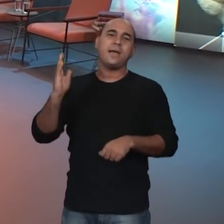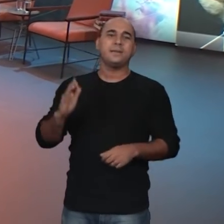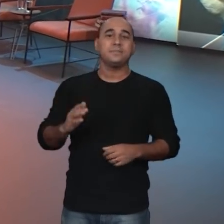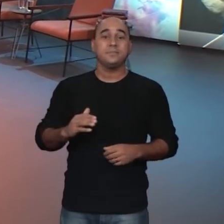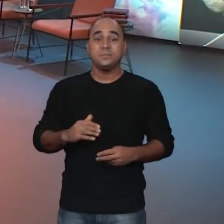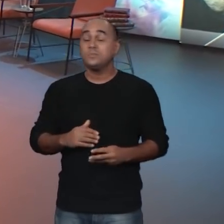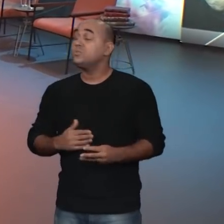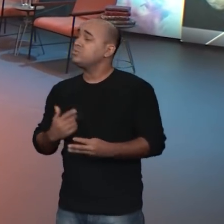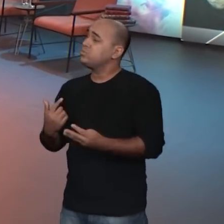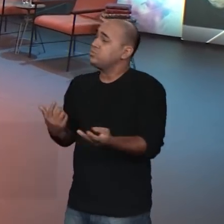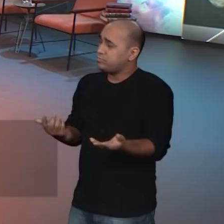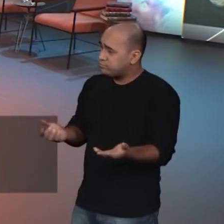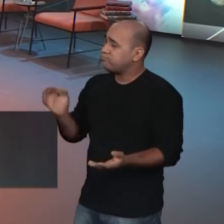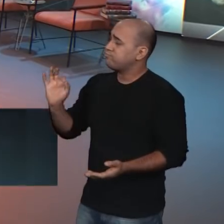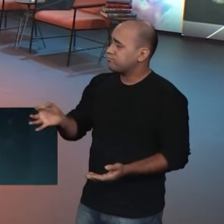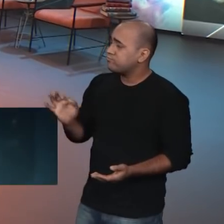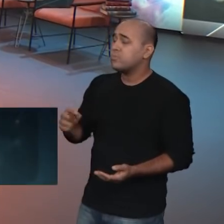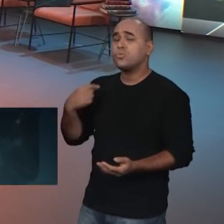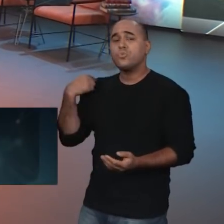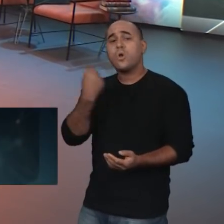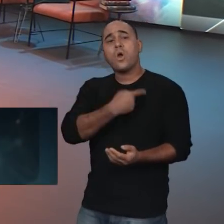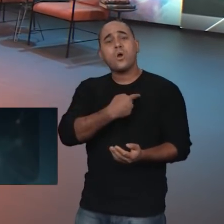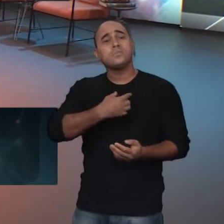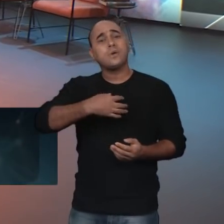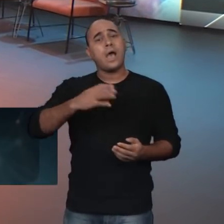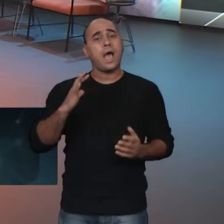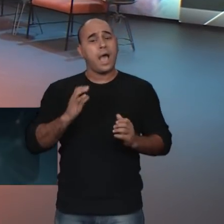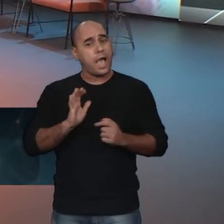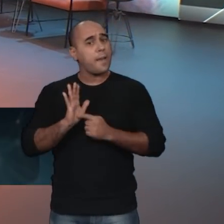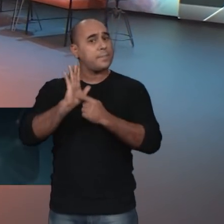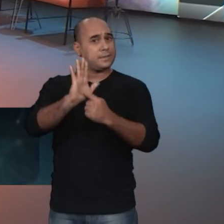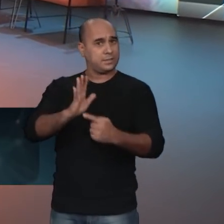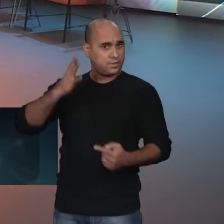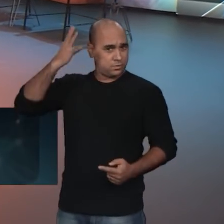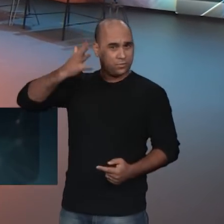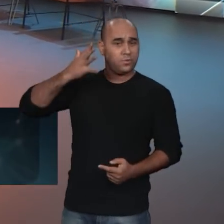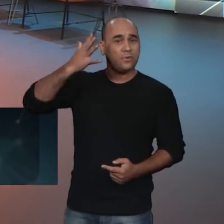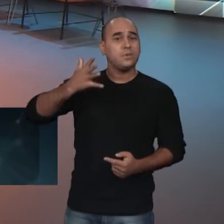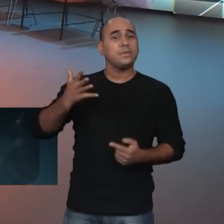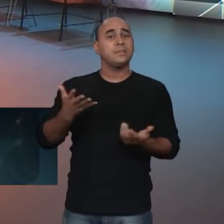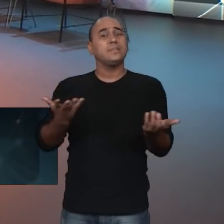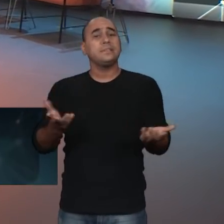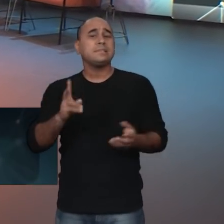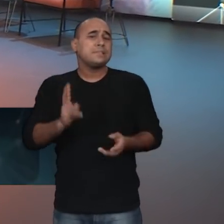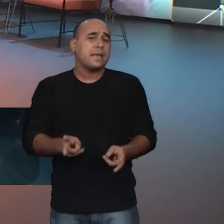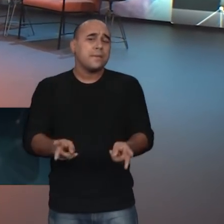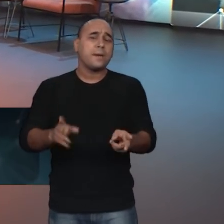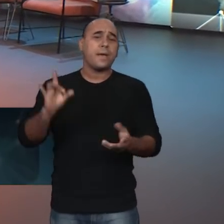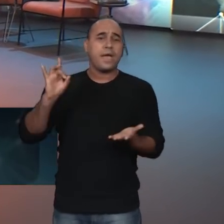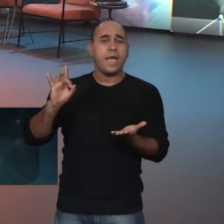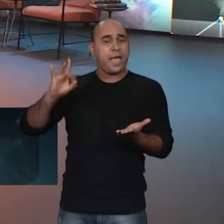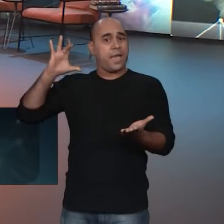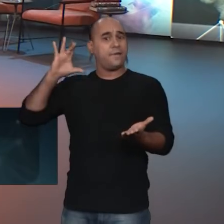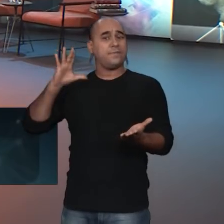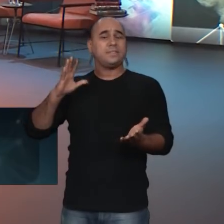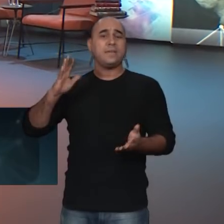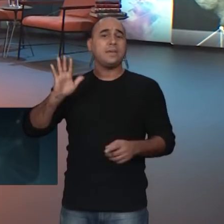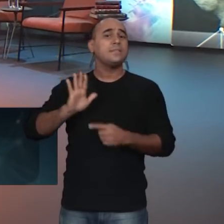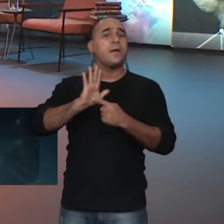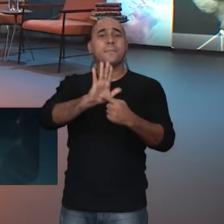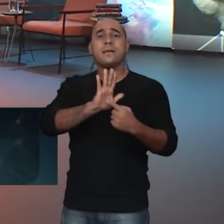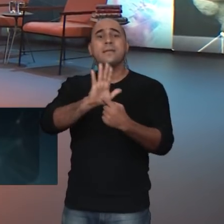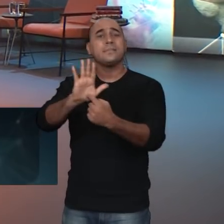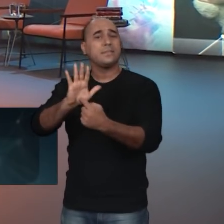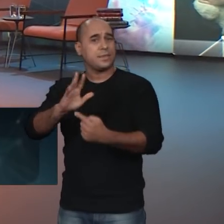aqui, palestrante, Rodrigo Silva, que apresenta o programa Evidências aqui na tela da TV Novo Tempo. Você se acompanhou